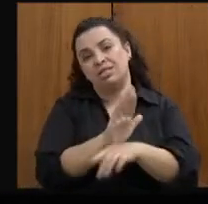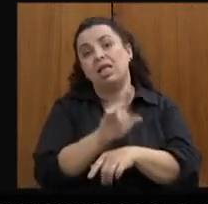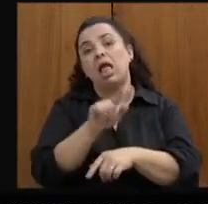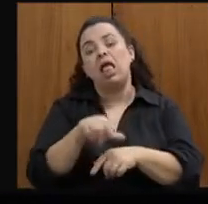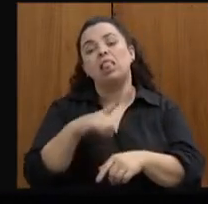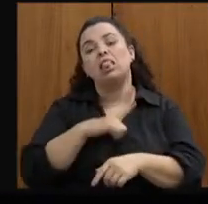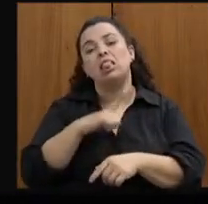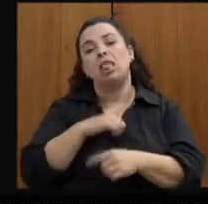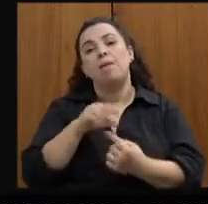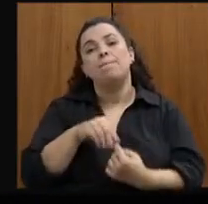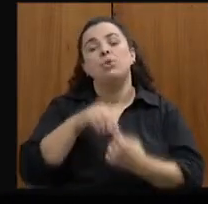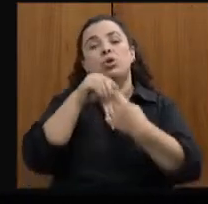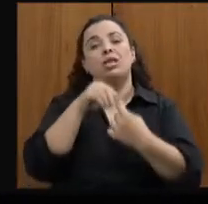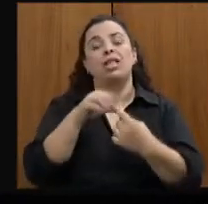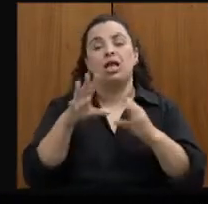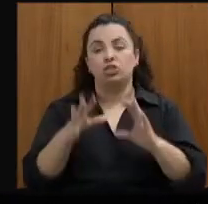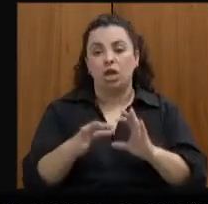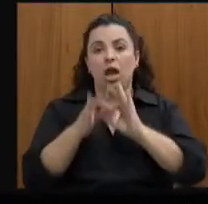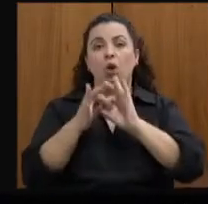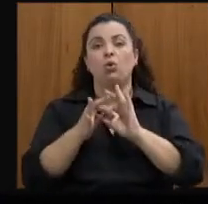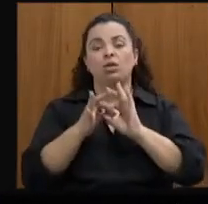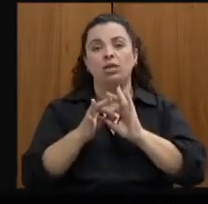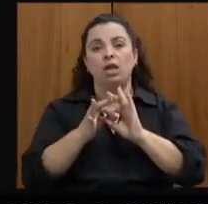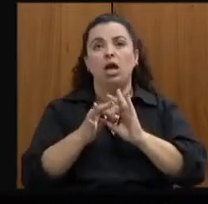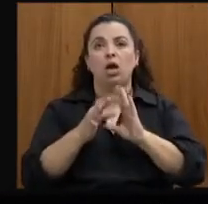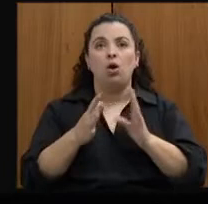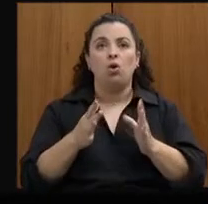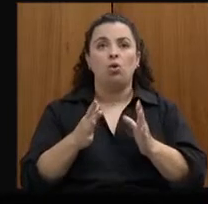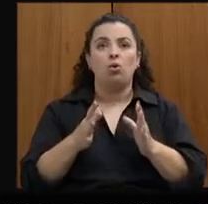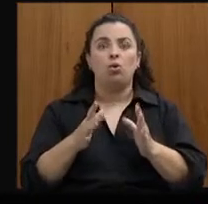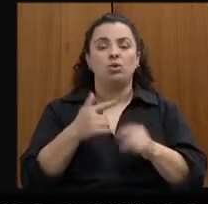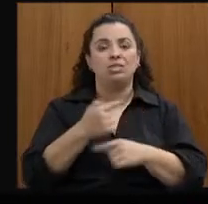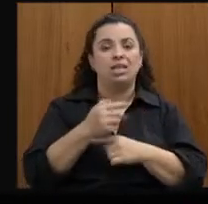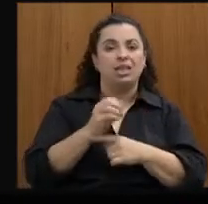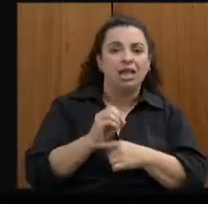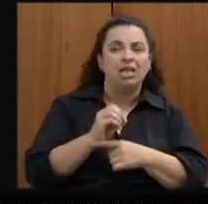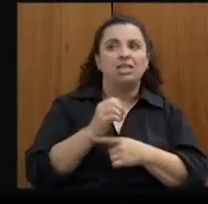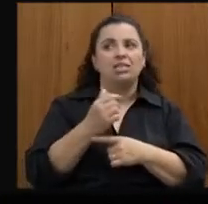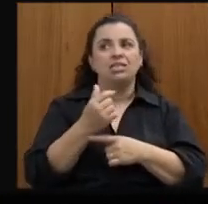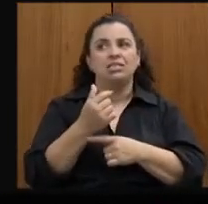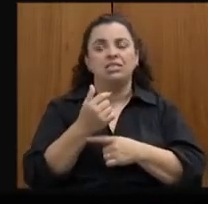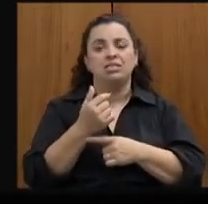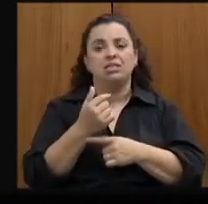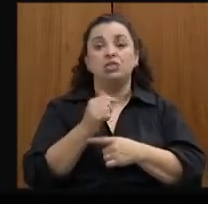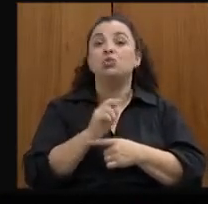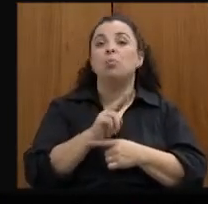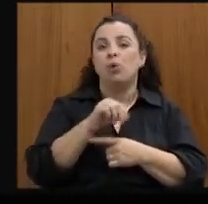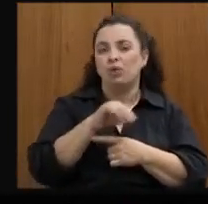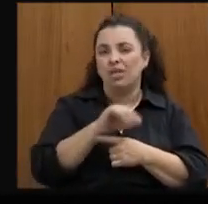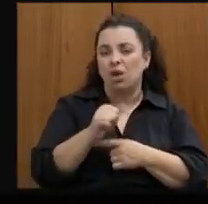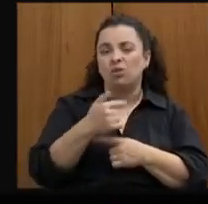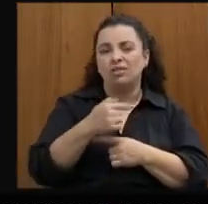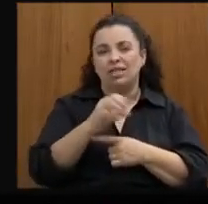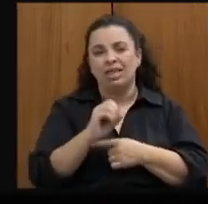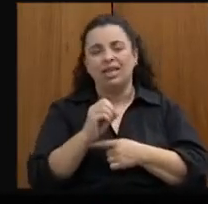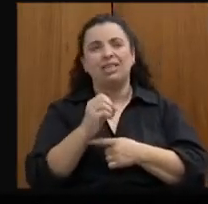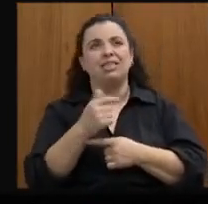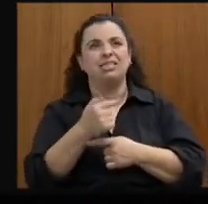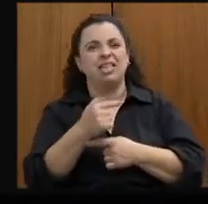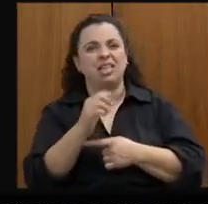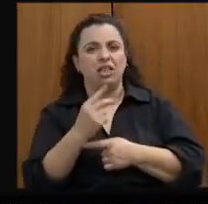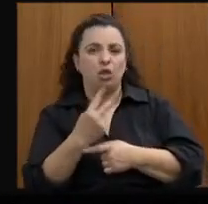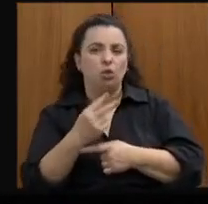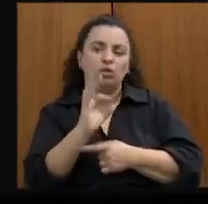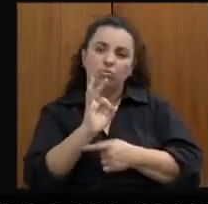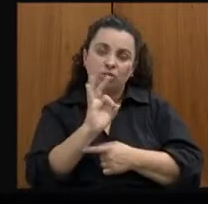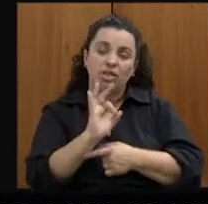a União com 70%, 72%, depois vem os municípios e depois, em último lugar, os estados,